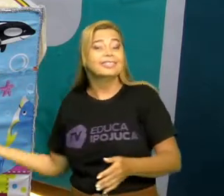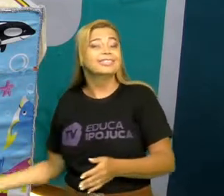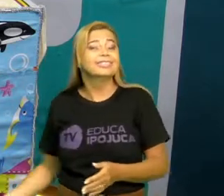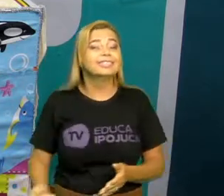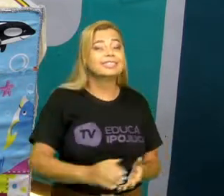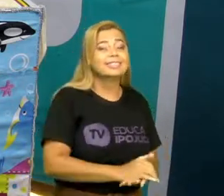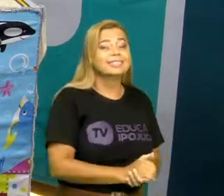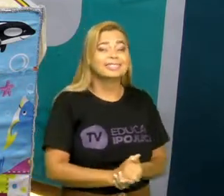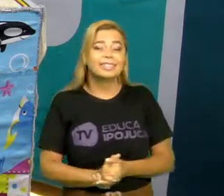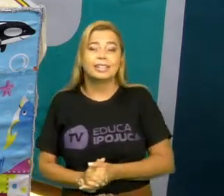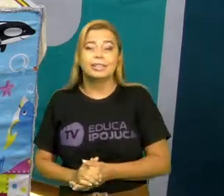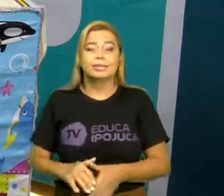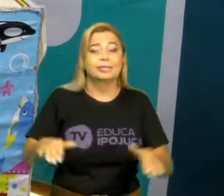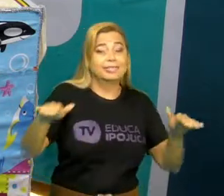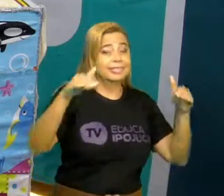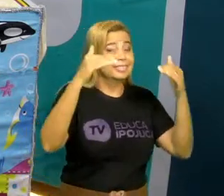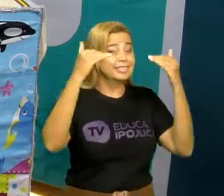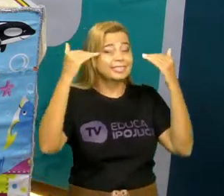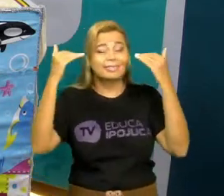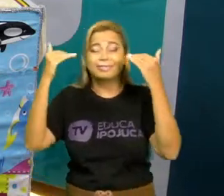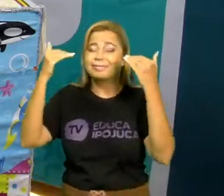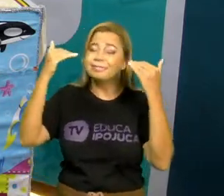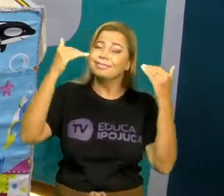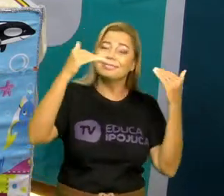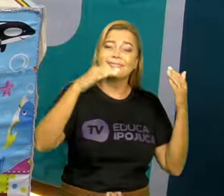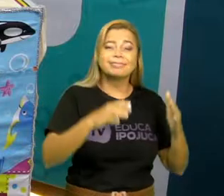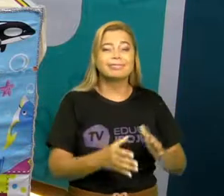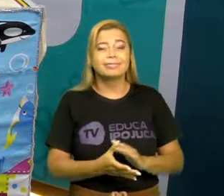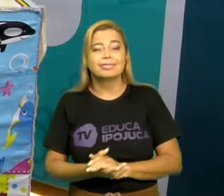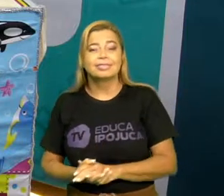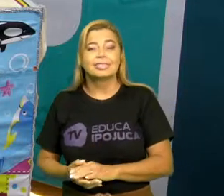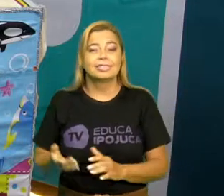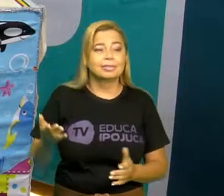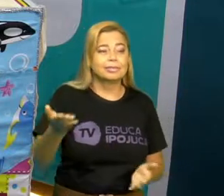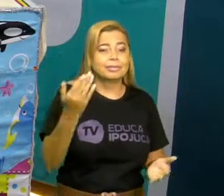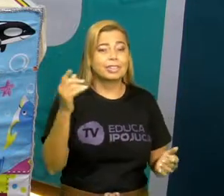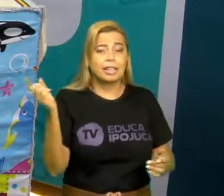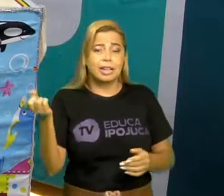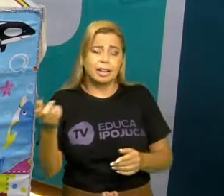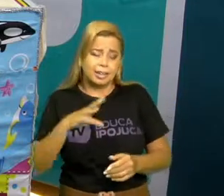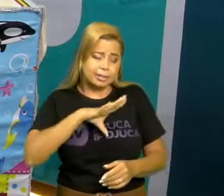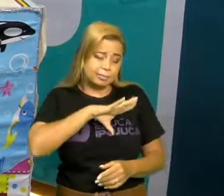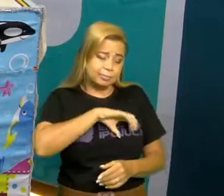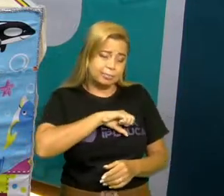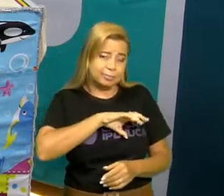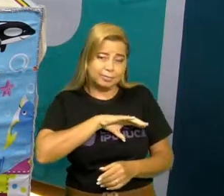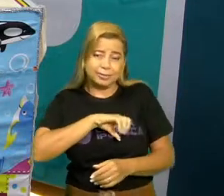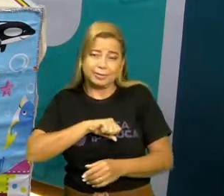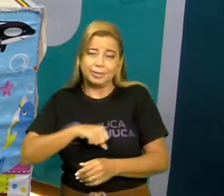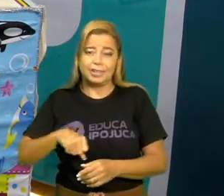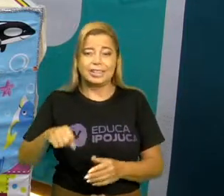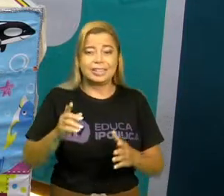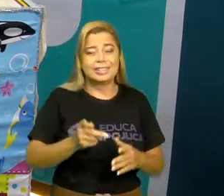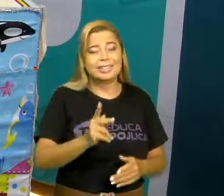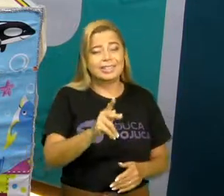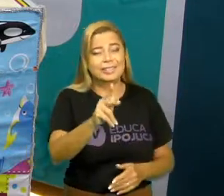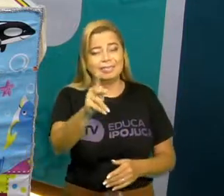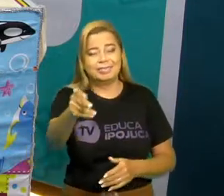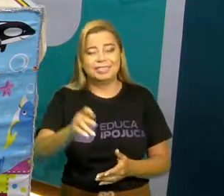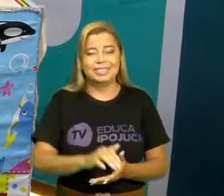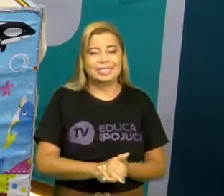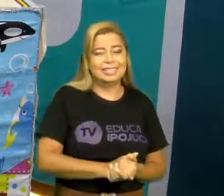Vamos lá, preste atenção, que jamais ela vai sair do seu